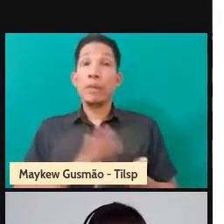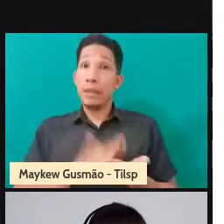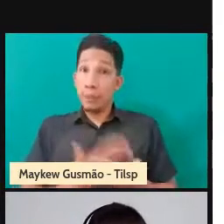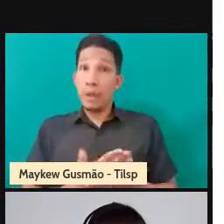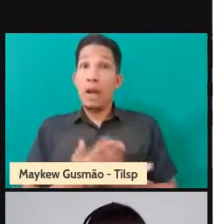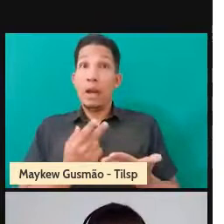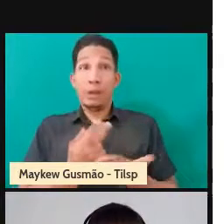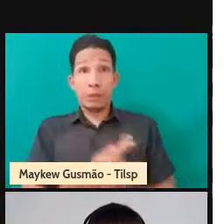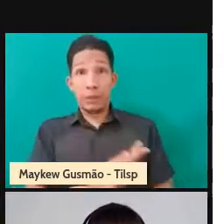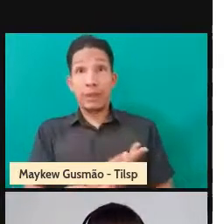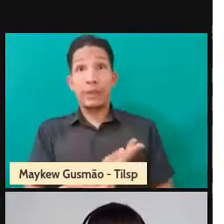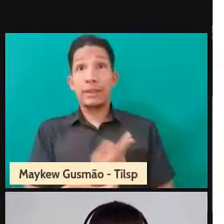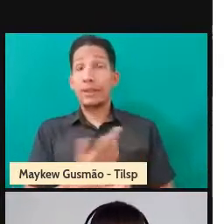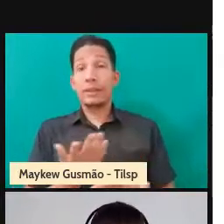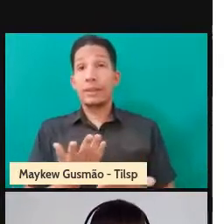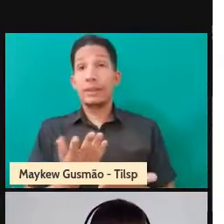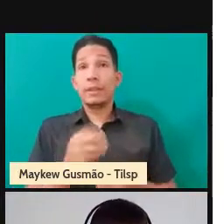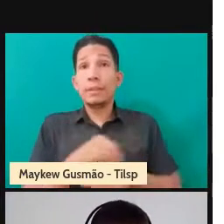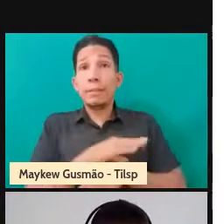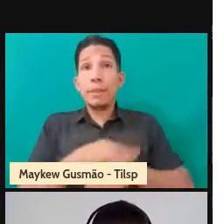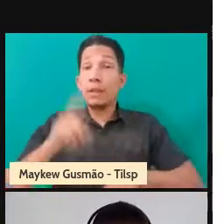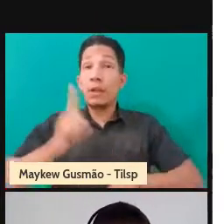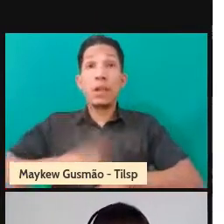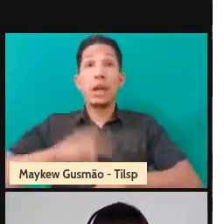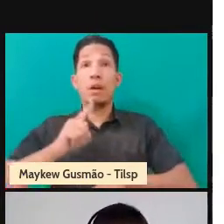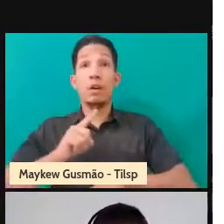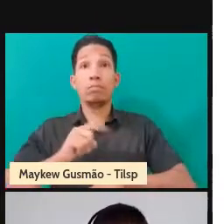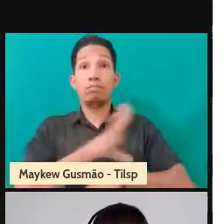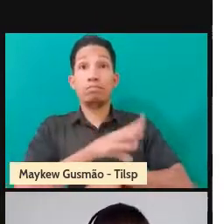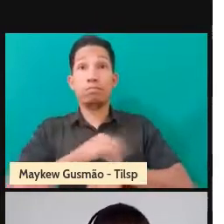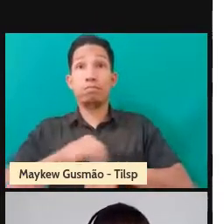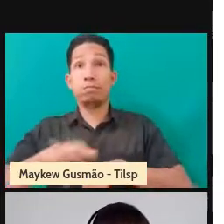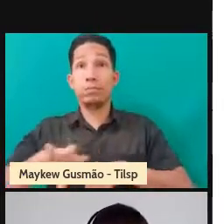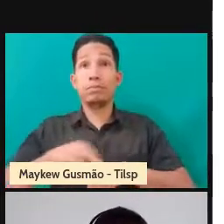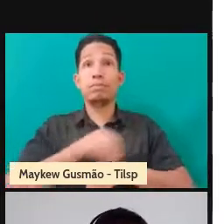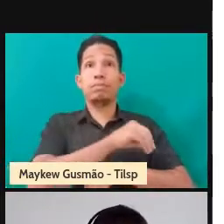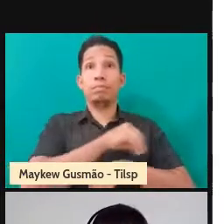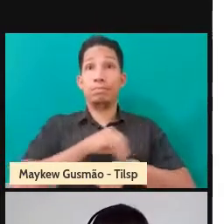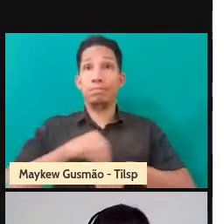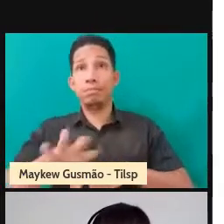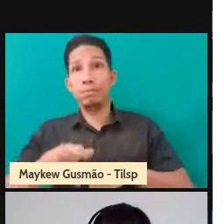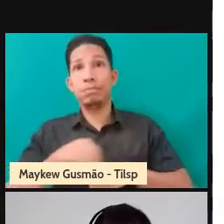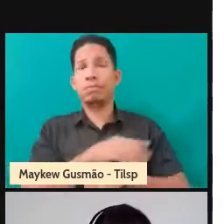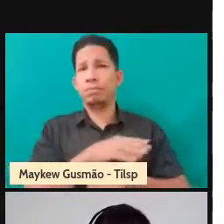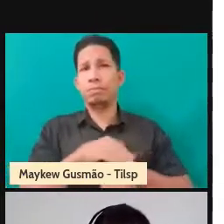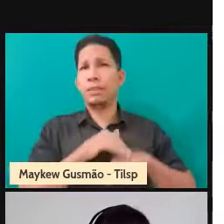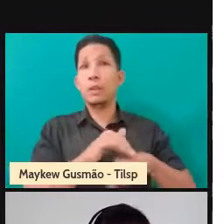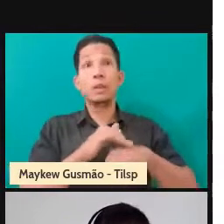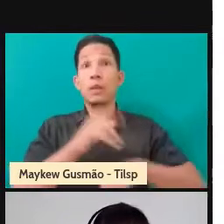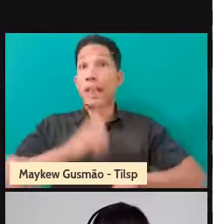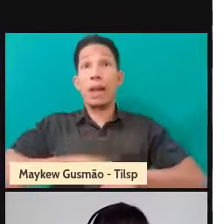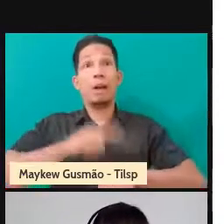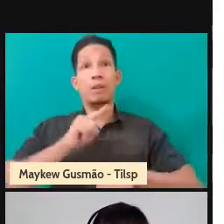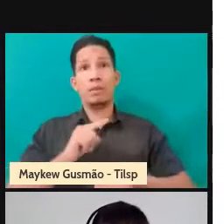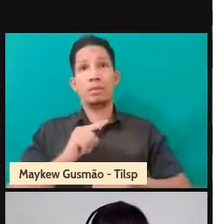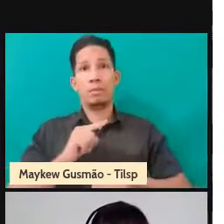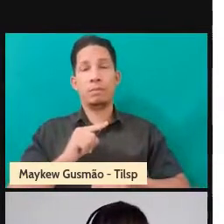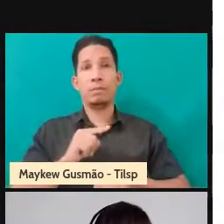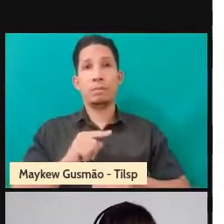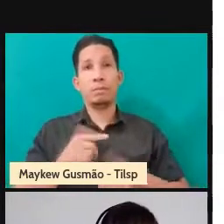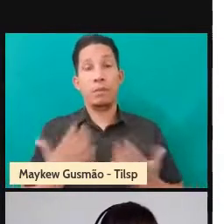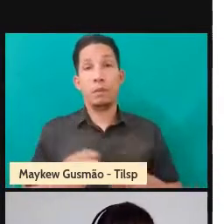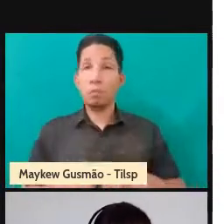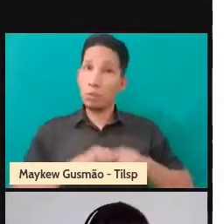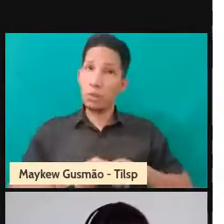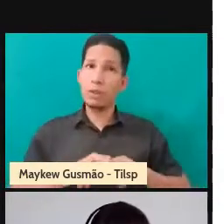acontece nessa mediação imediata, né? Nessa discursividade imediata. Então, por